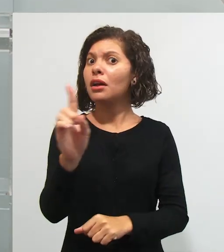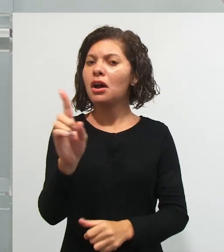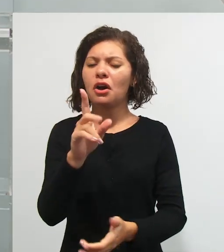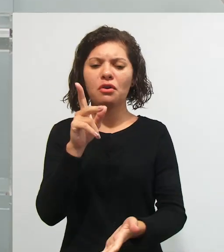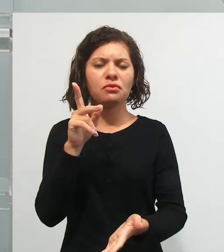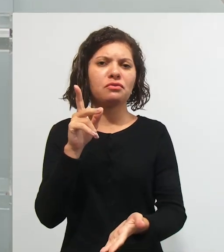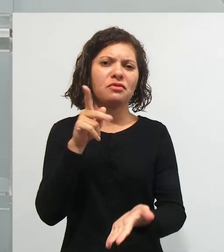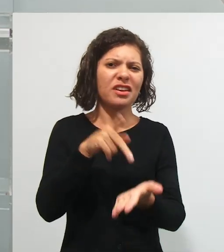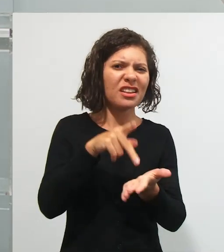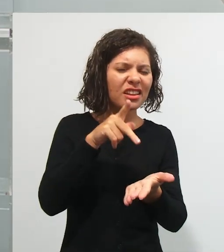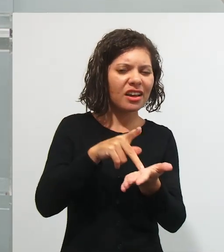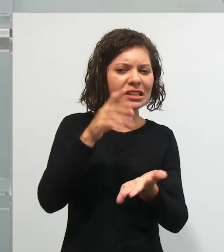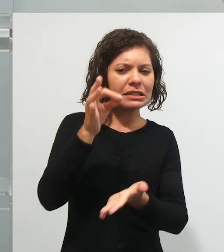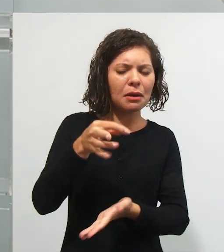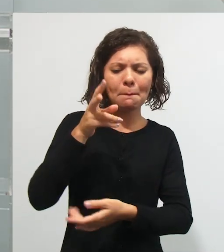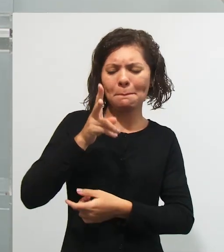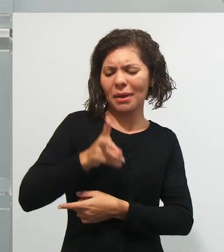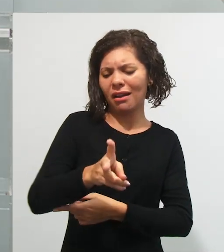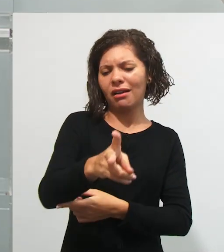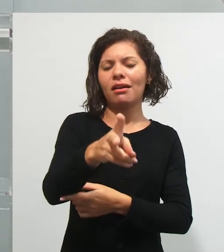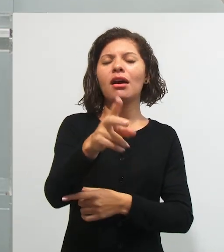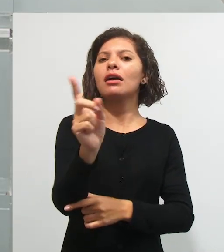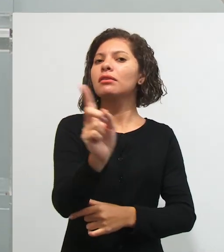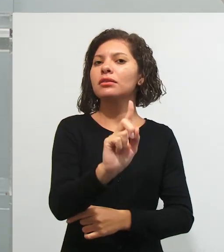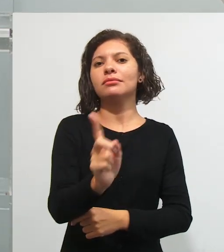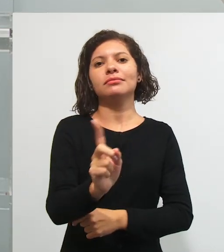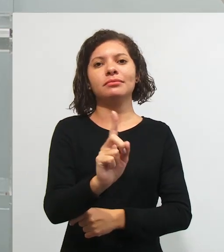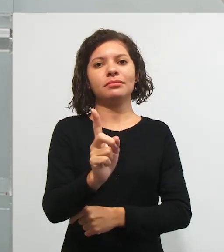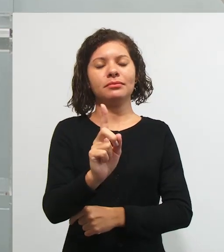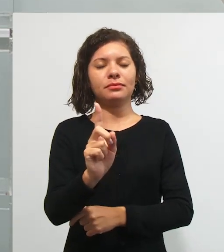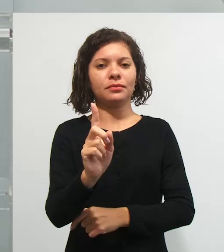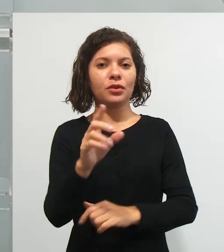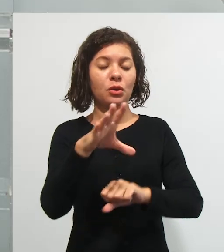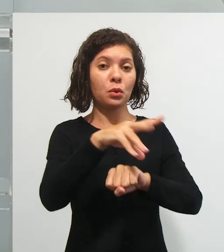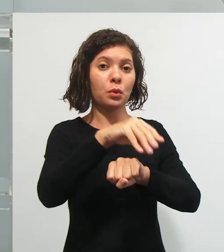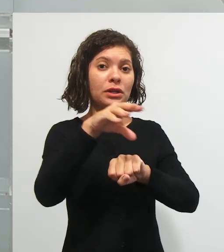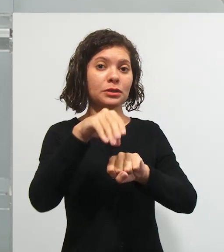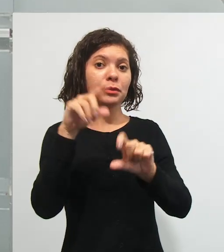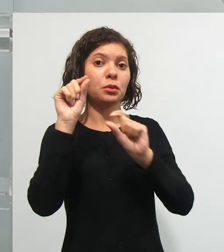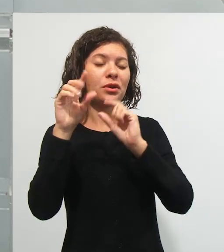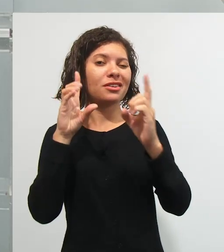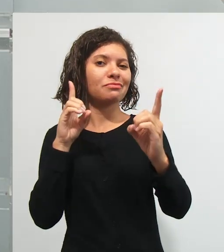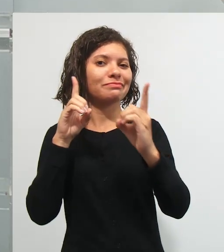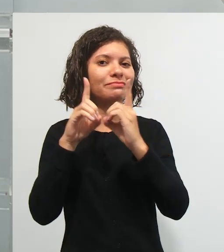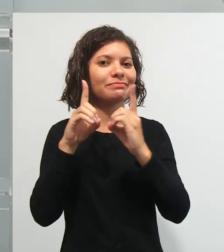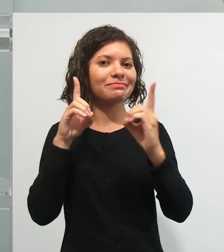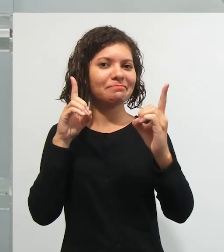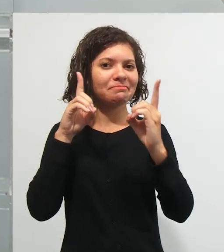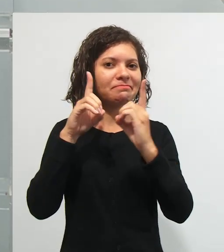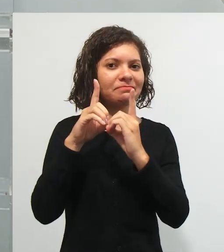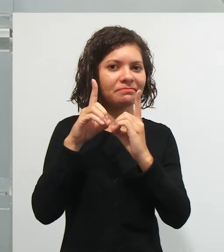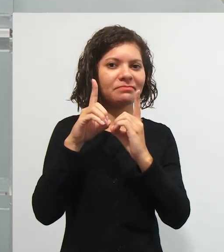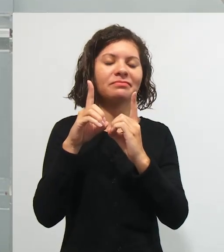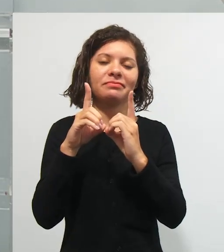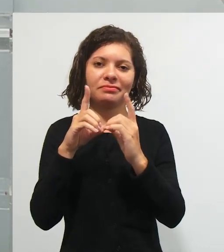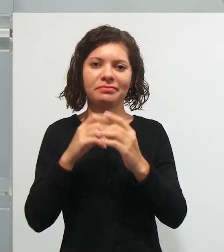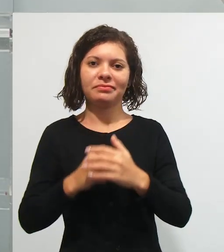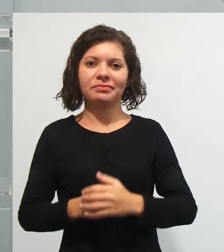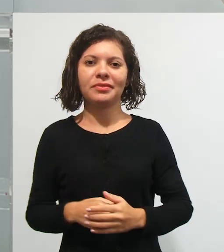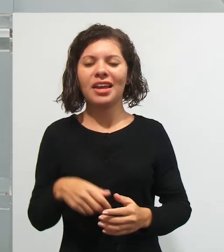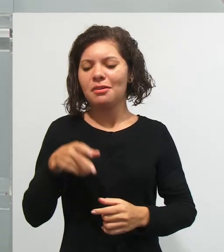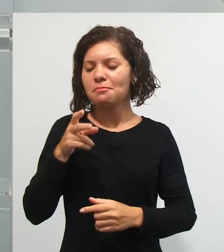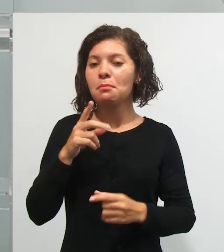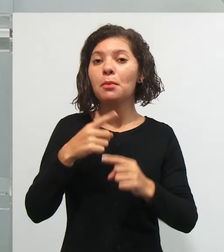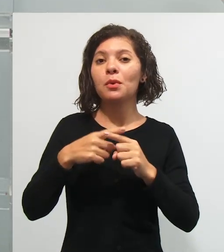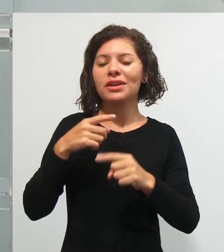absoluta. Não, claro que não. Conhecimento é uma dinâmica, é um gerúndio, é uma constante. É